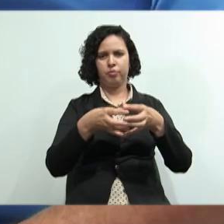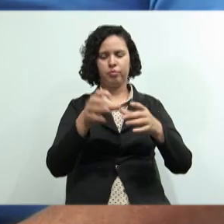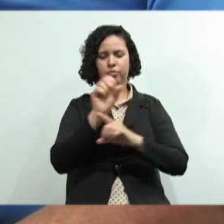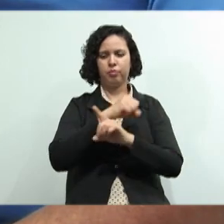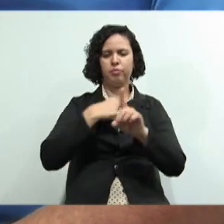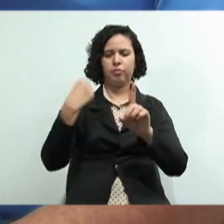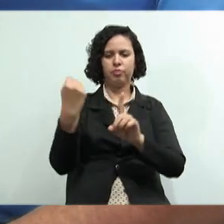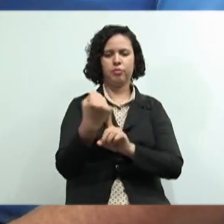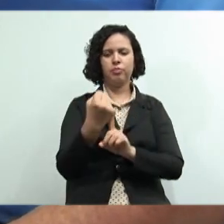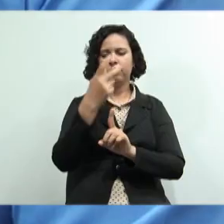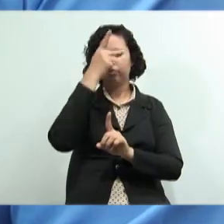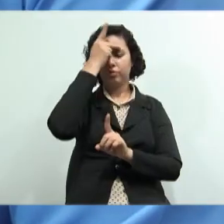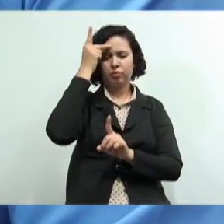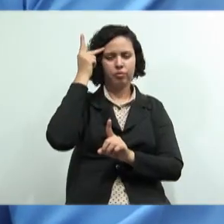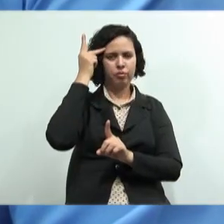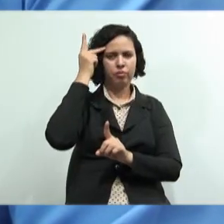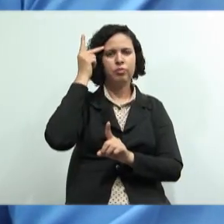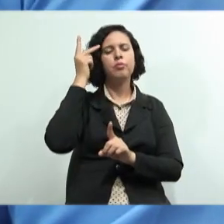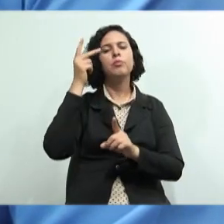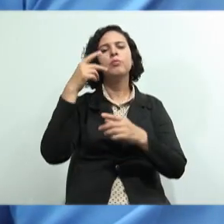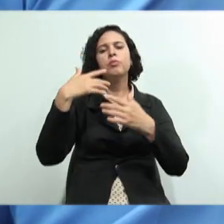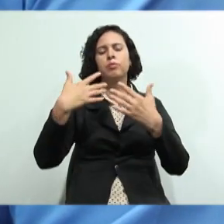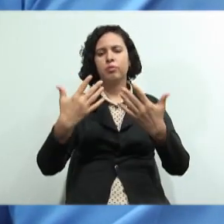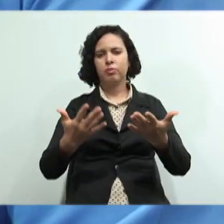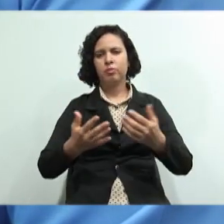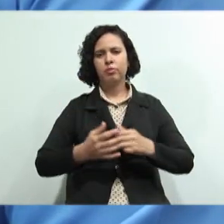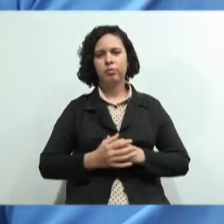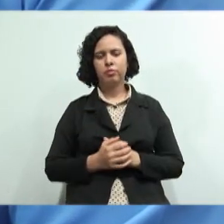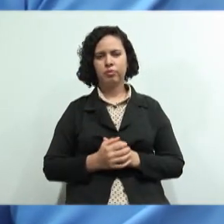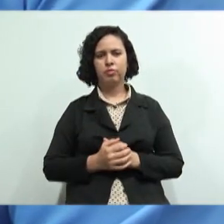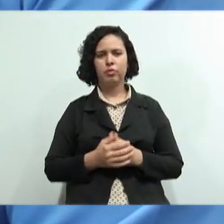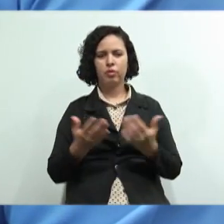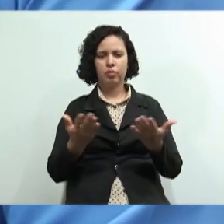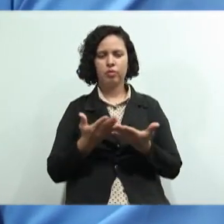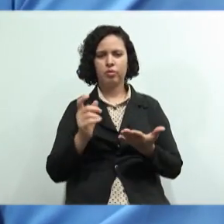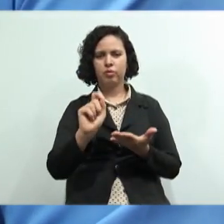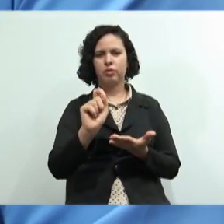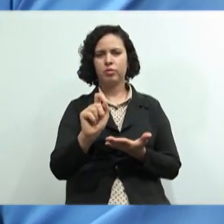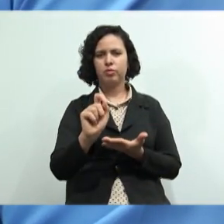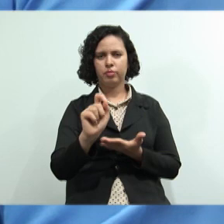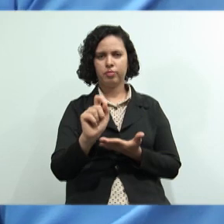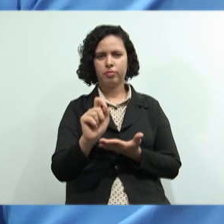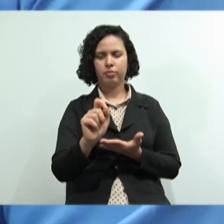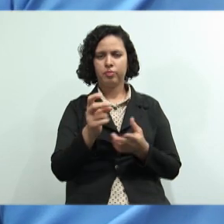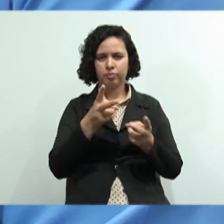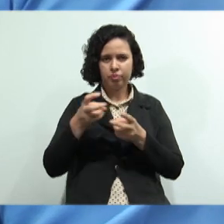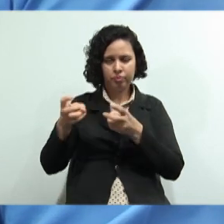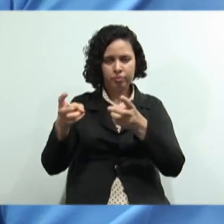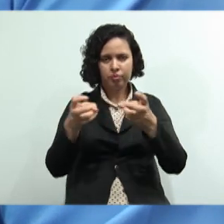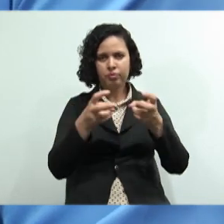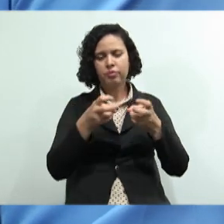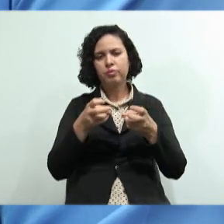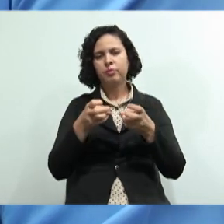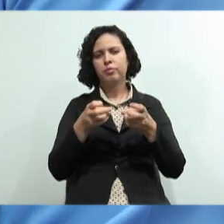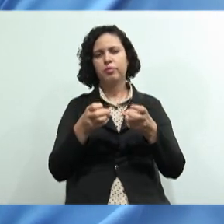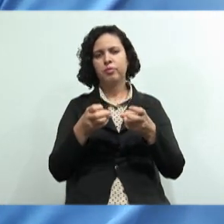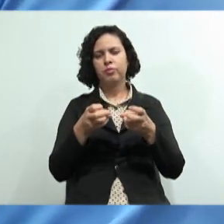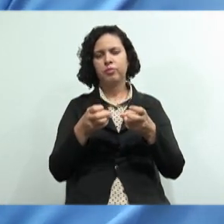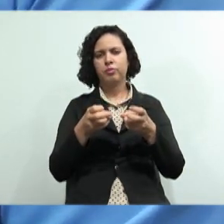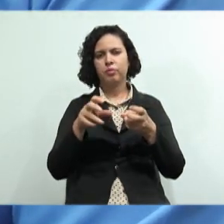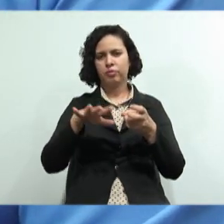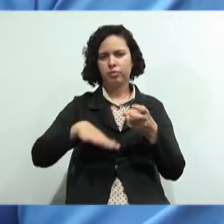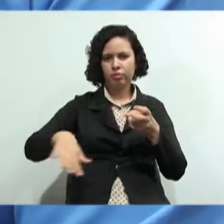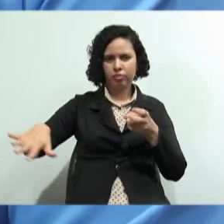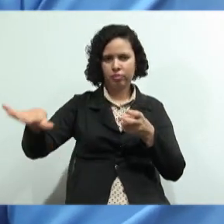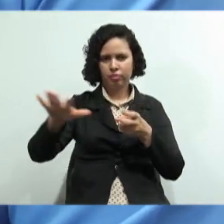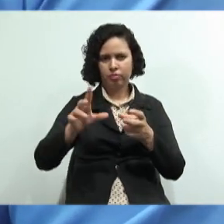de pessoas. E hoje nós observamos que no